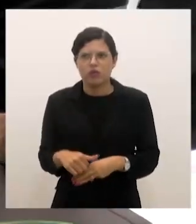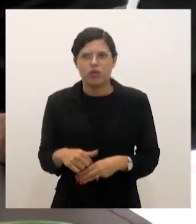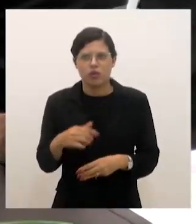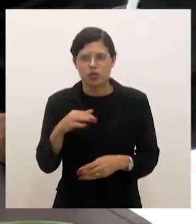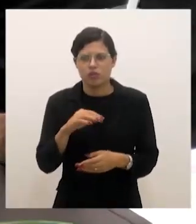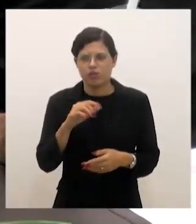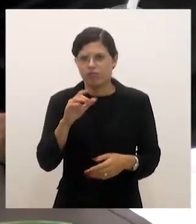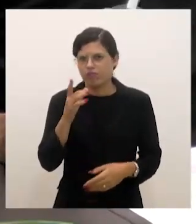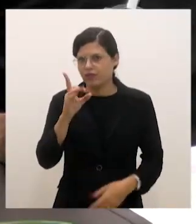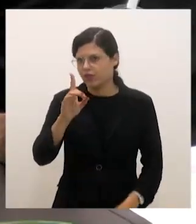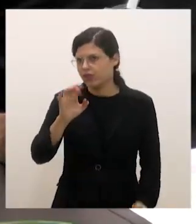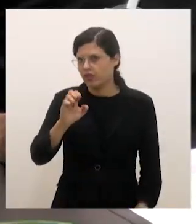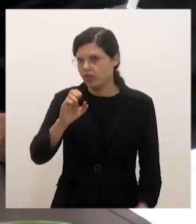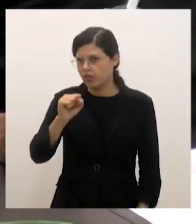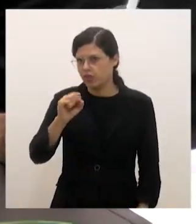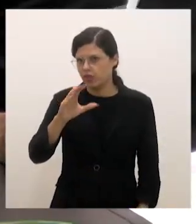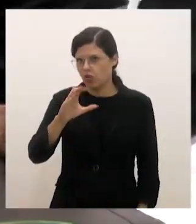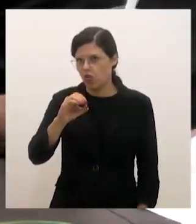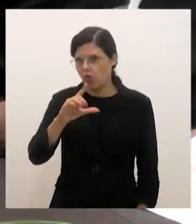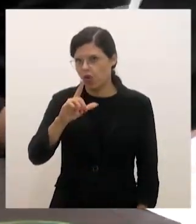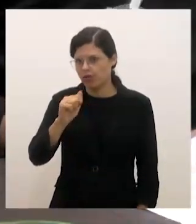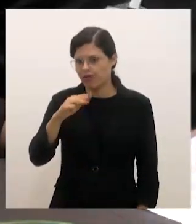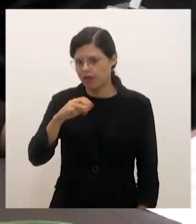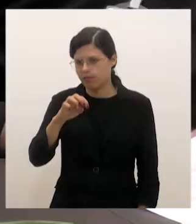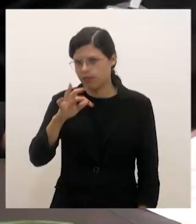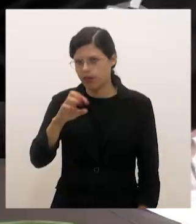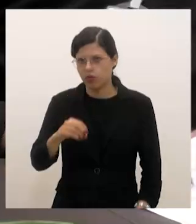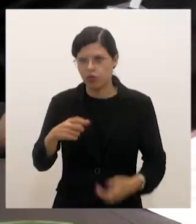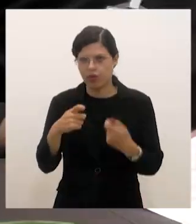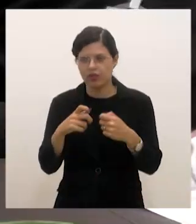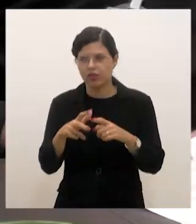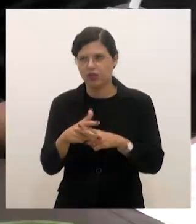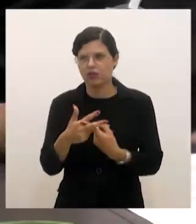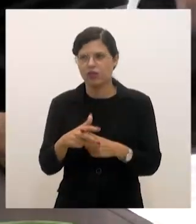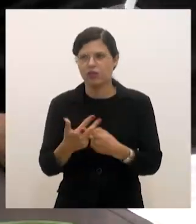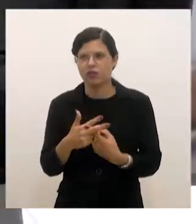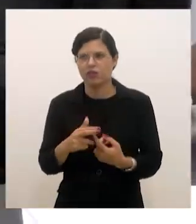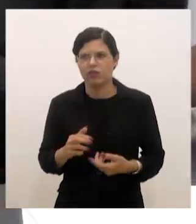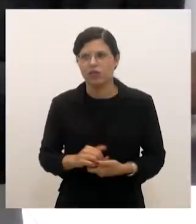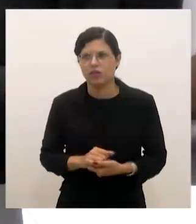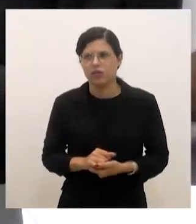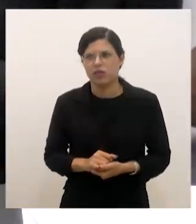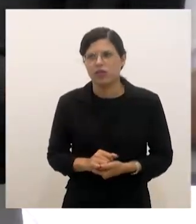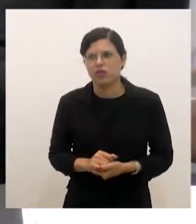descolamento. É só para corrigir essa palavra. Perfeito. Eu acho que ia falar deslocamento, né?